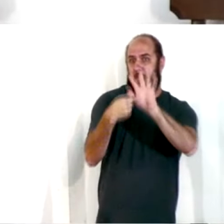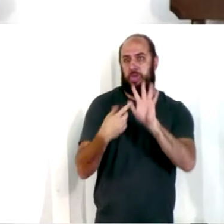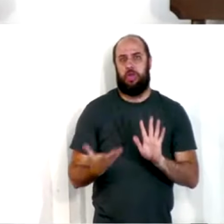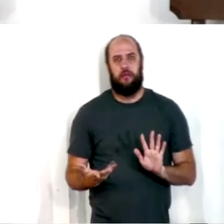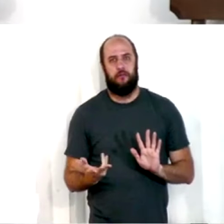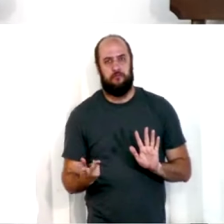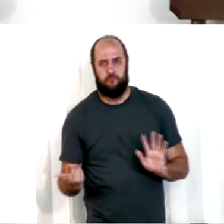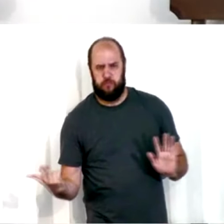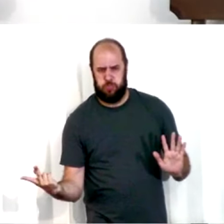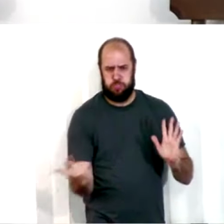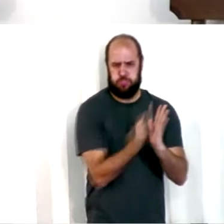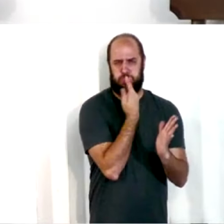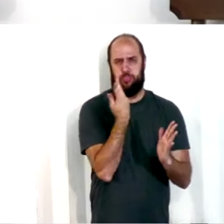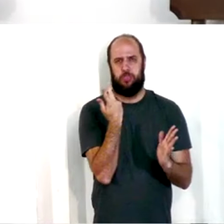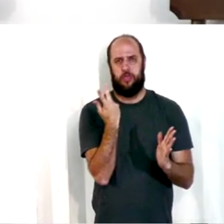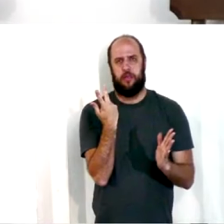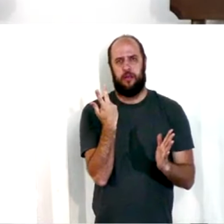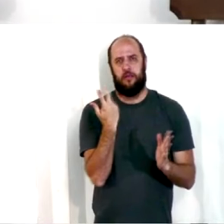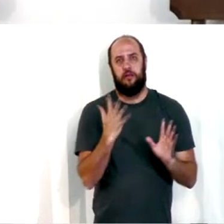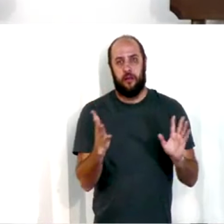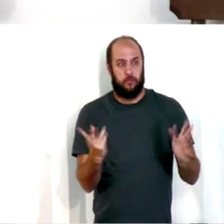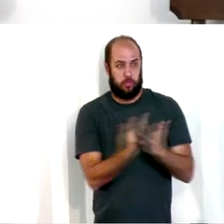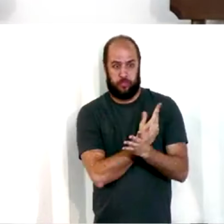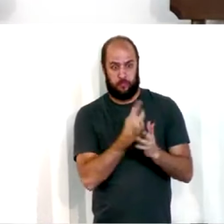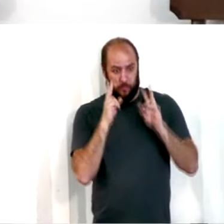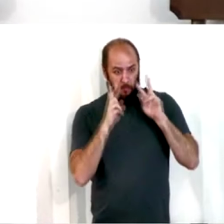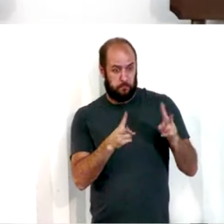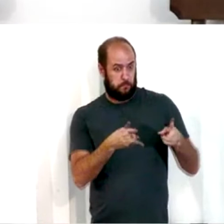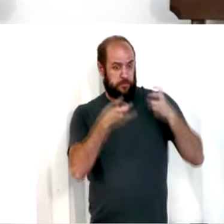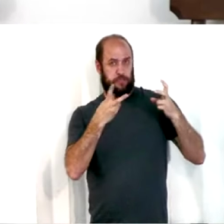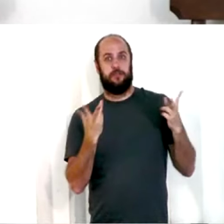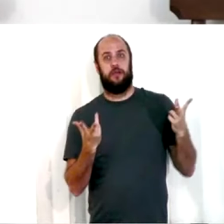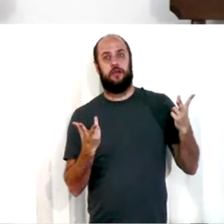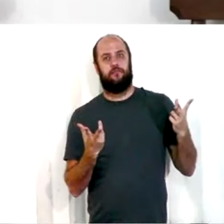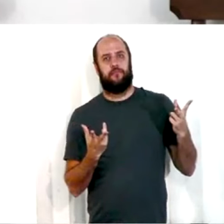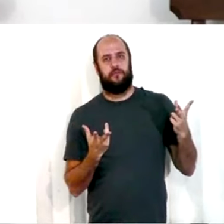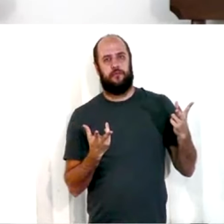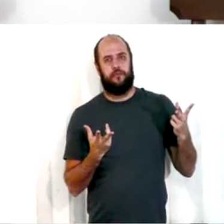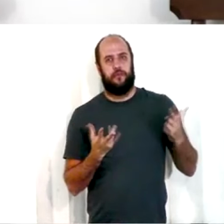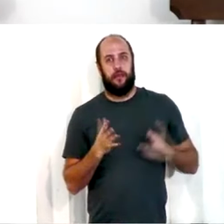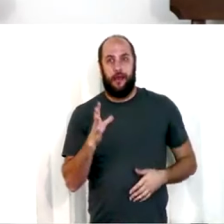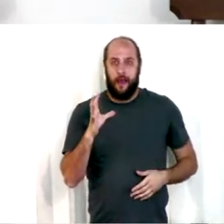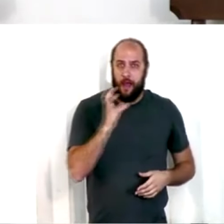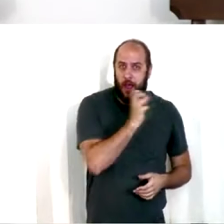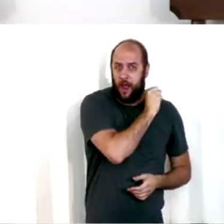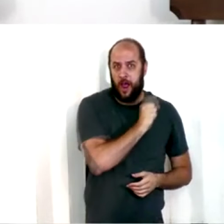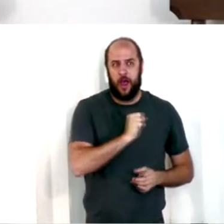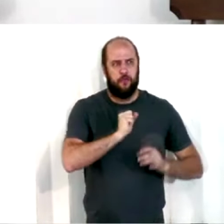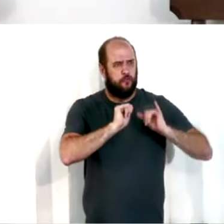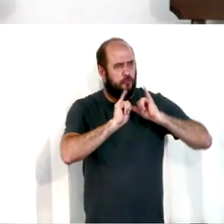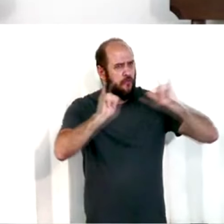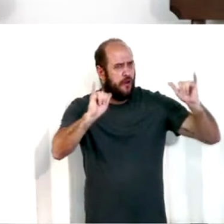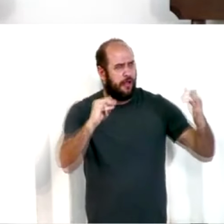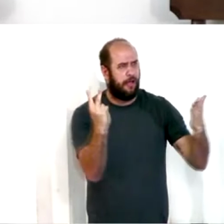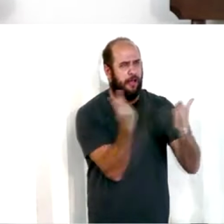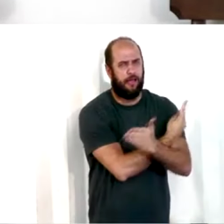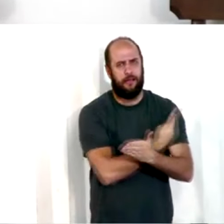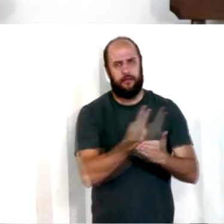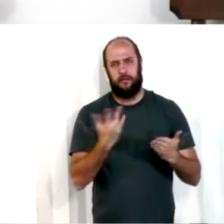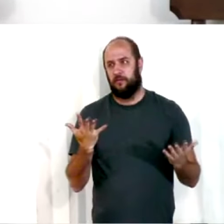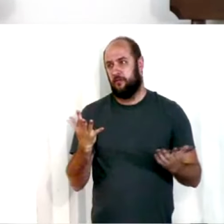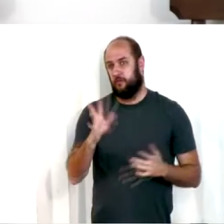completamente opostos da verdade. Esses são muito fáceis de se reconhecer. Se alguém sobe neste púlpito e chega e prega a Igreja Presbiteriana da